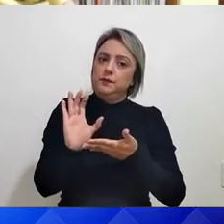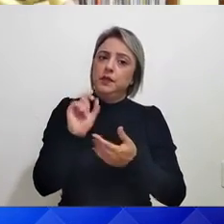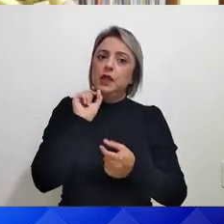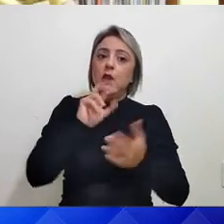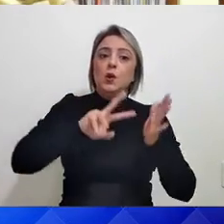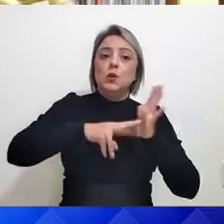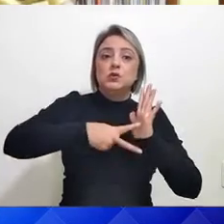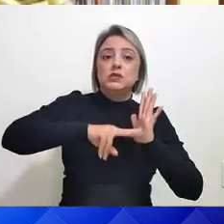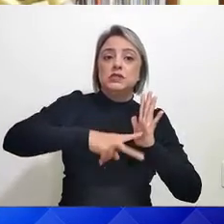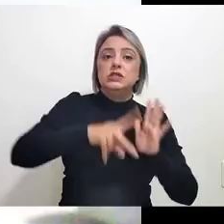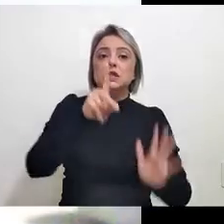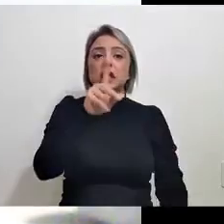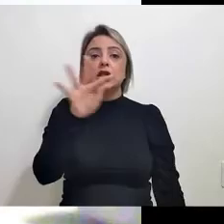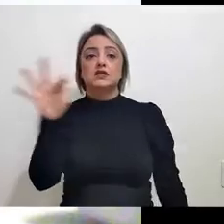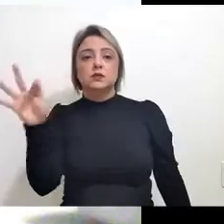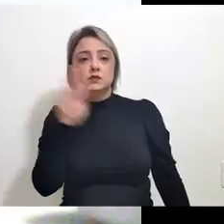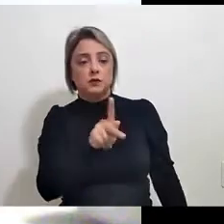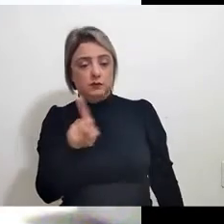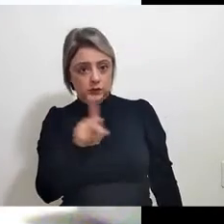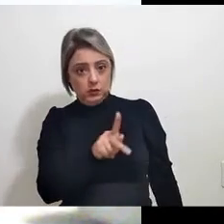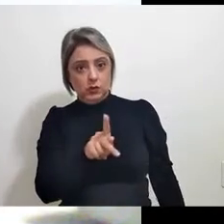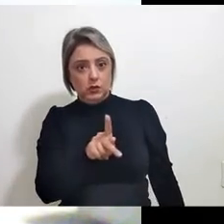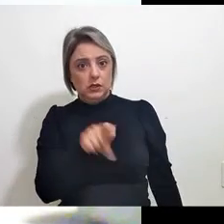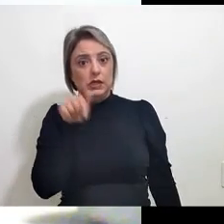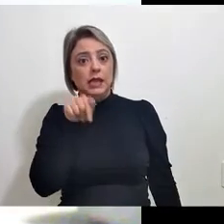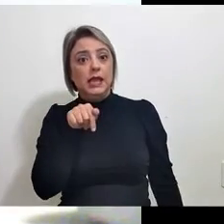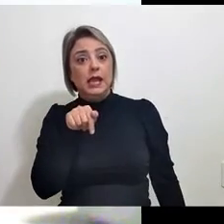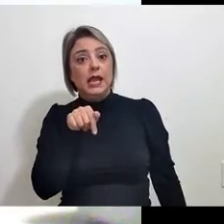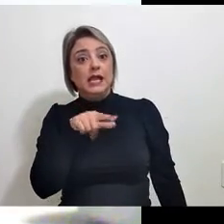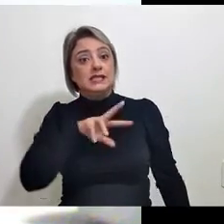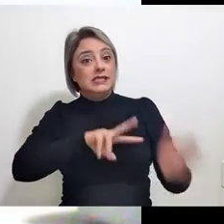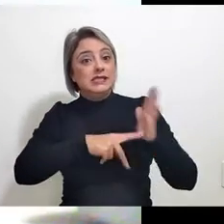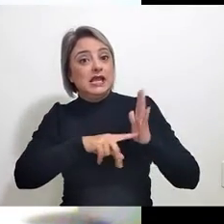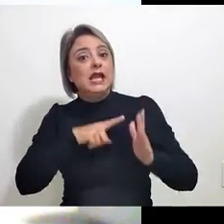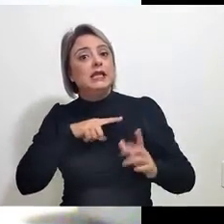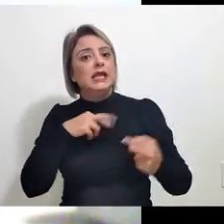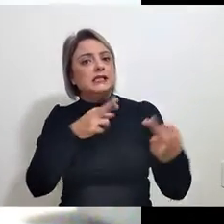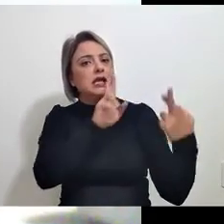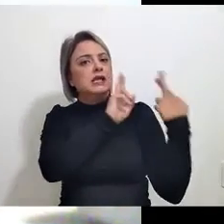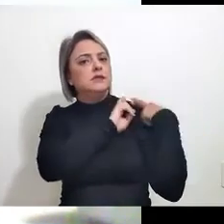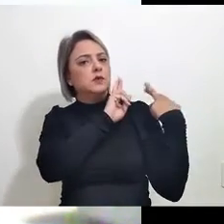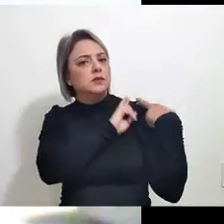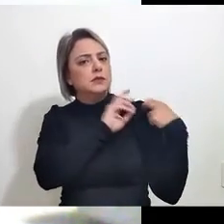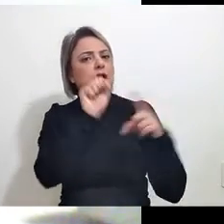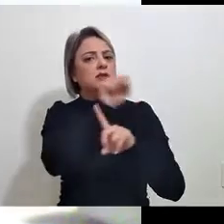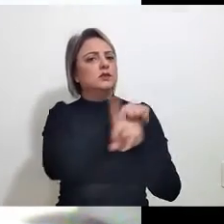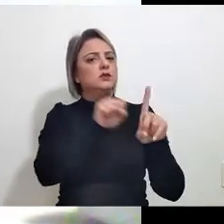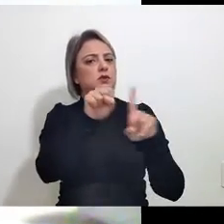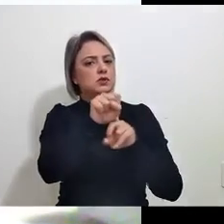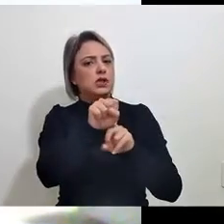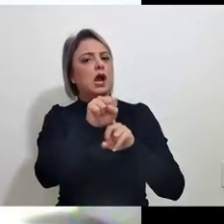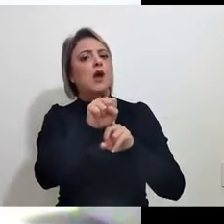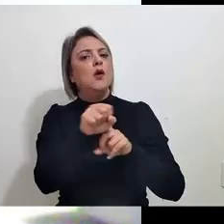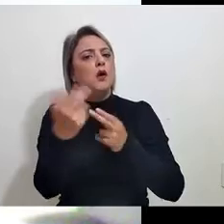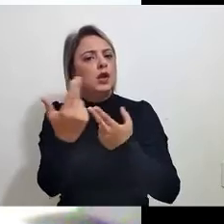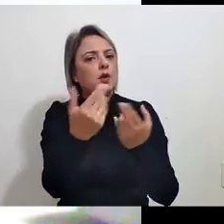estar próximo da escola, conversar os assuntos pertinentes à escola, fortalecer a escola, defender